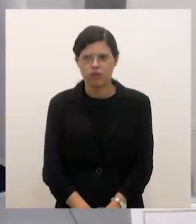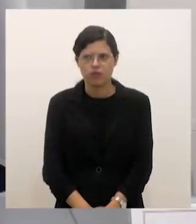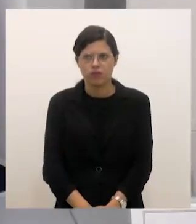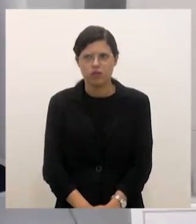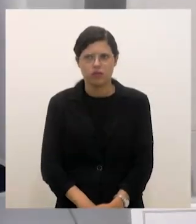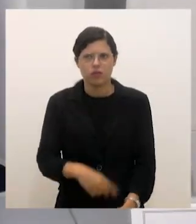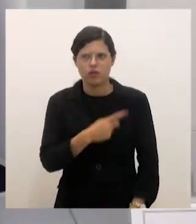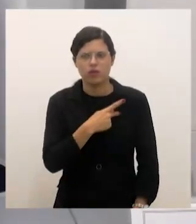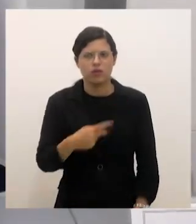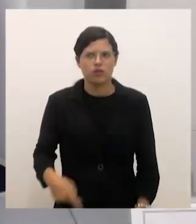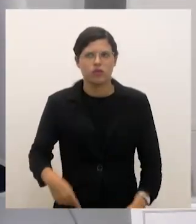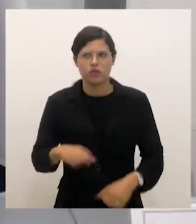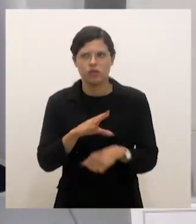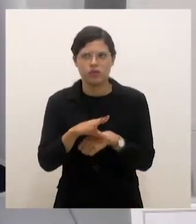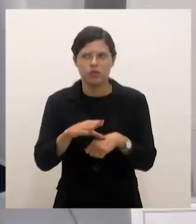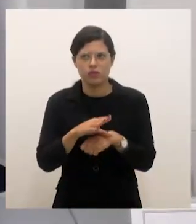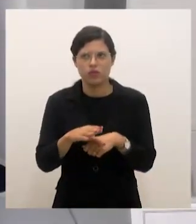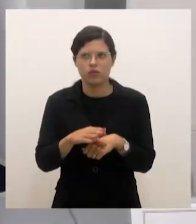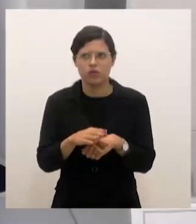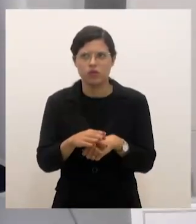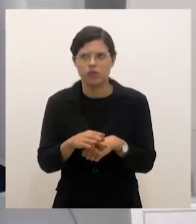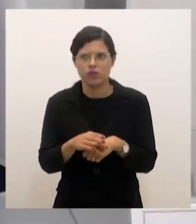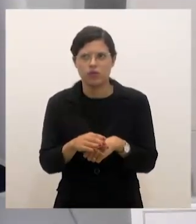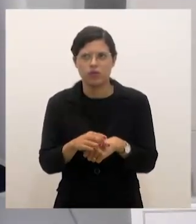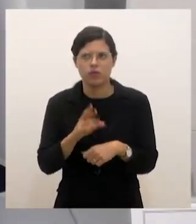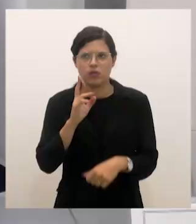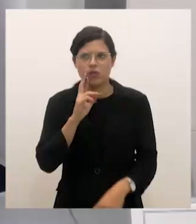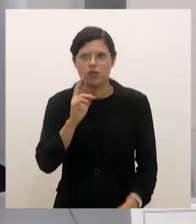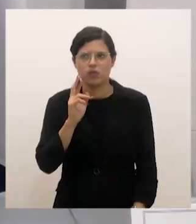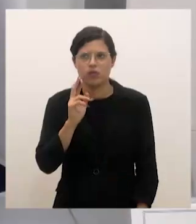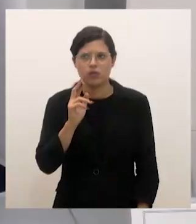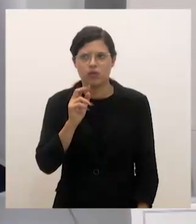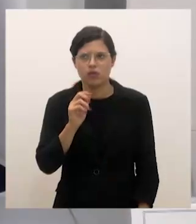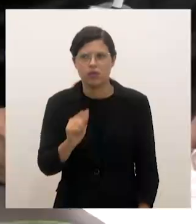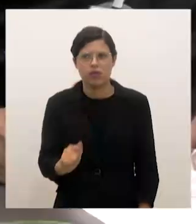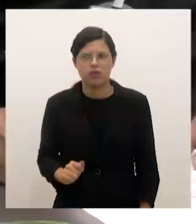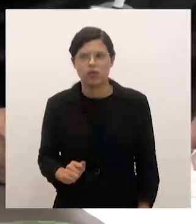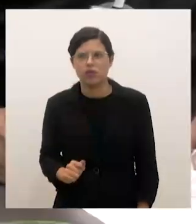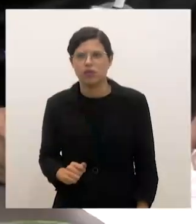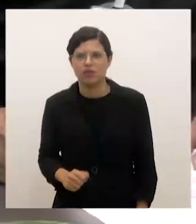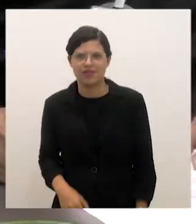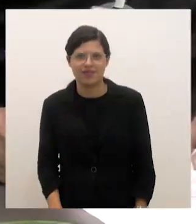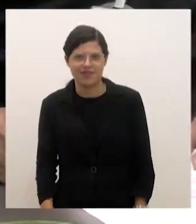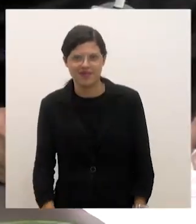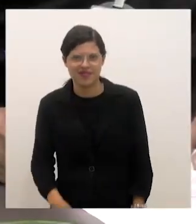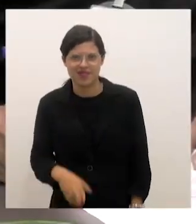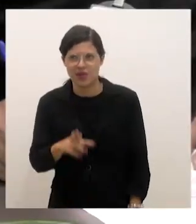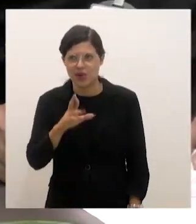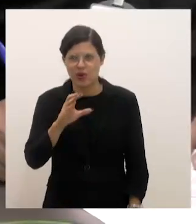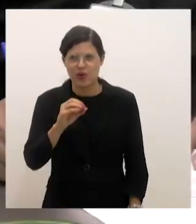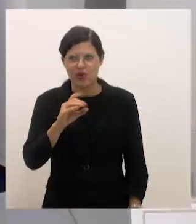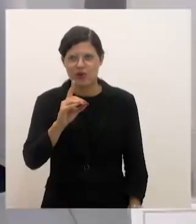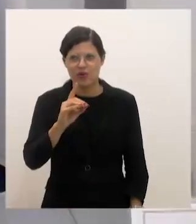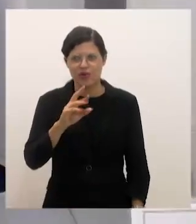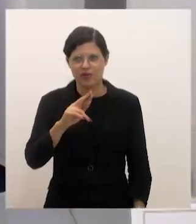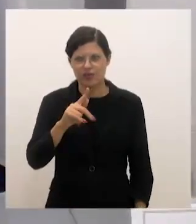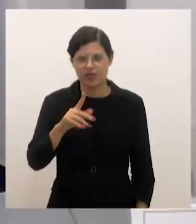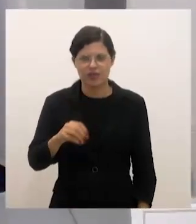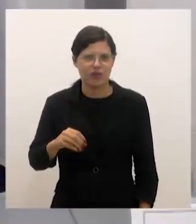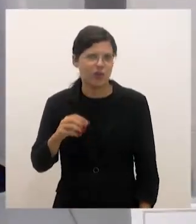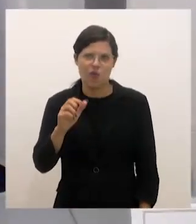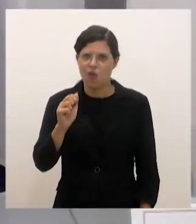Presidente constitucionalista Rodrigo Pacheco. Vejo que o seu projeto... Rodrigo Amorim, constitucionalista e patriótico.